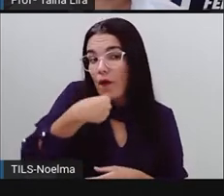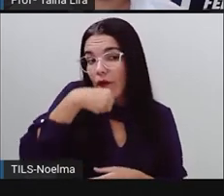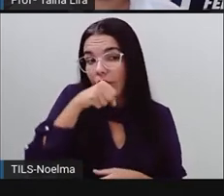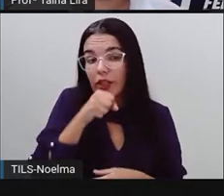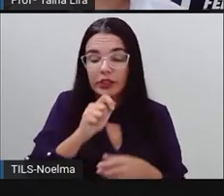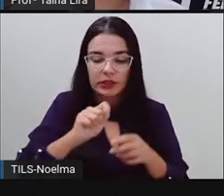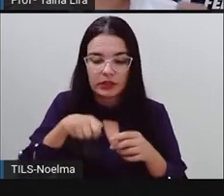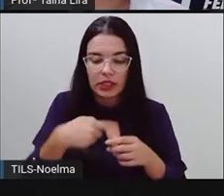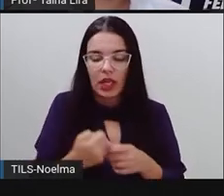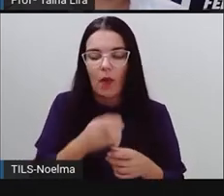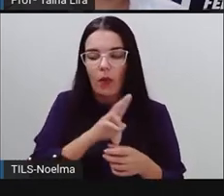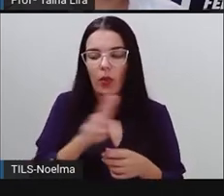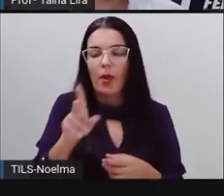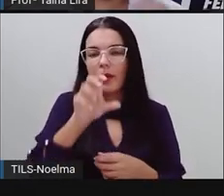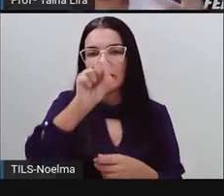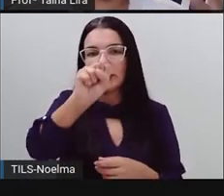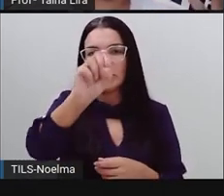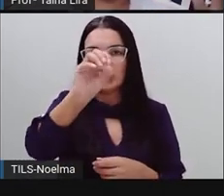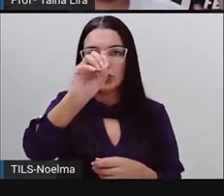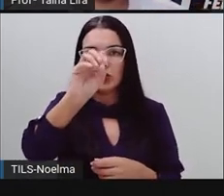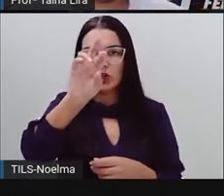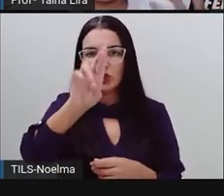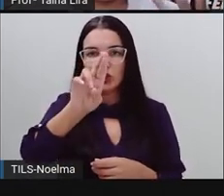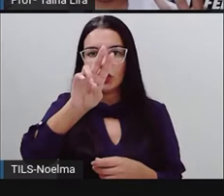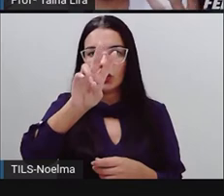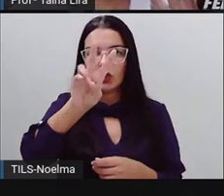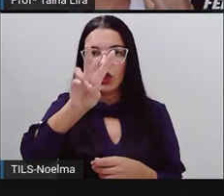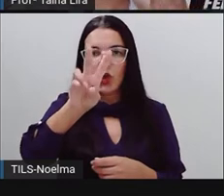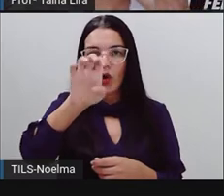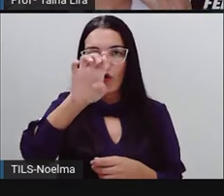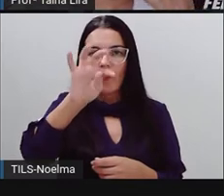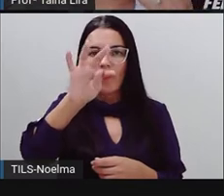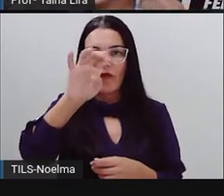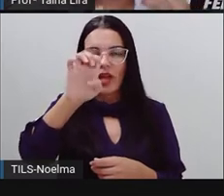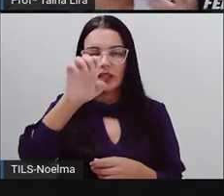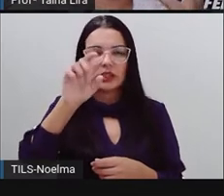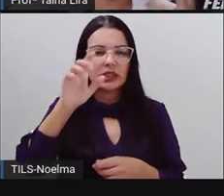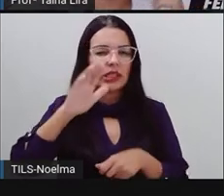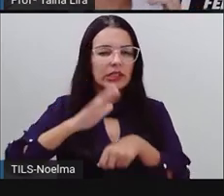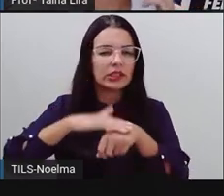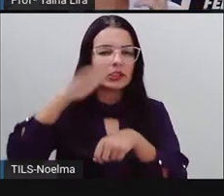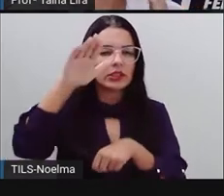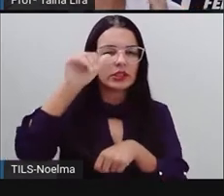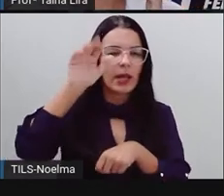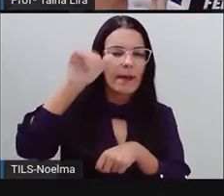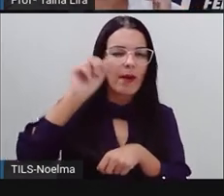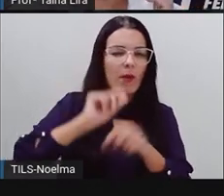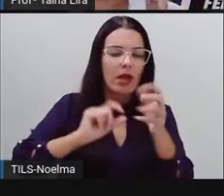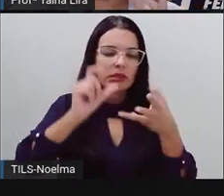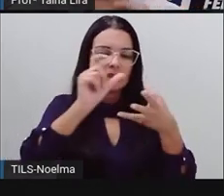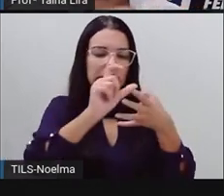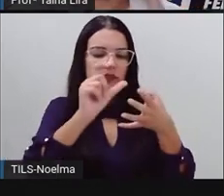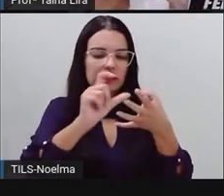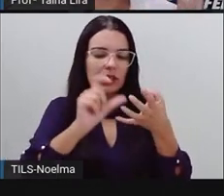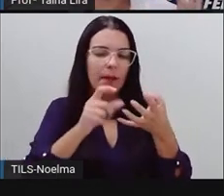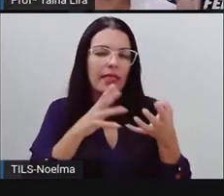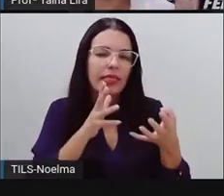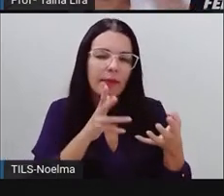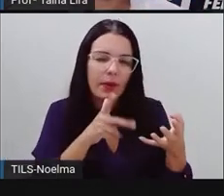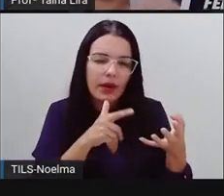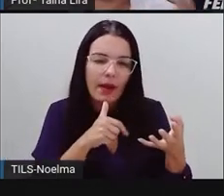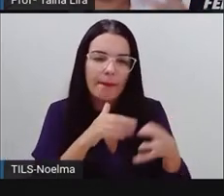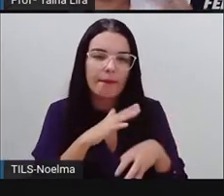sorvete então a gente sempre vai chamar e as sílabas para ver qual é a mais forte ou seja qual é a que vai demorar